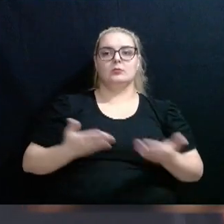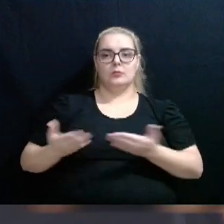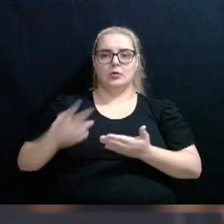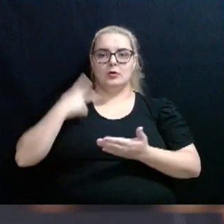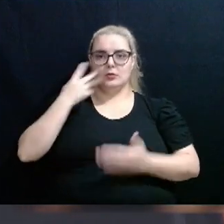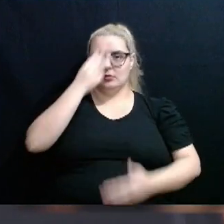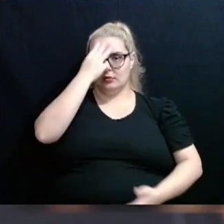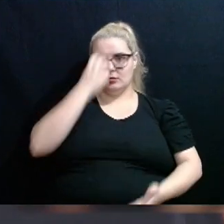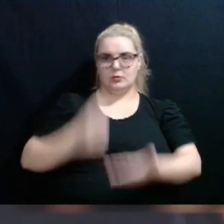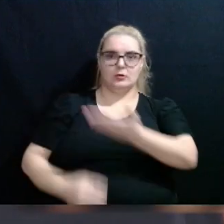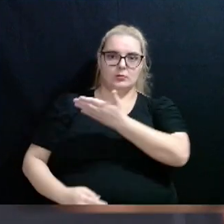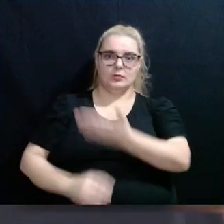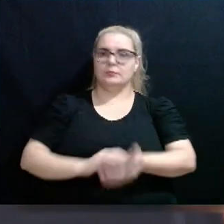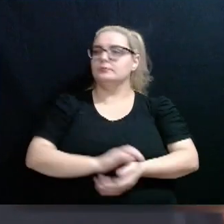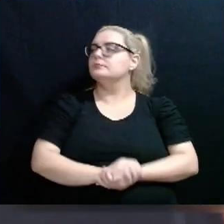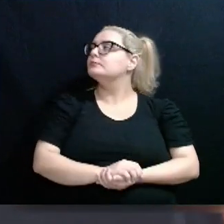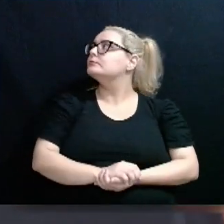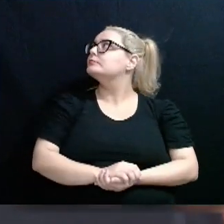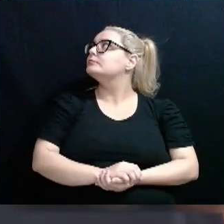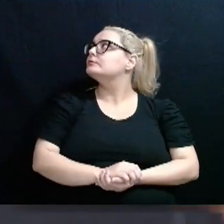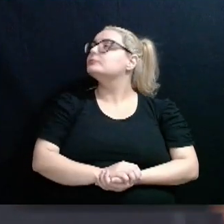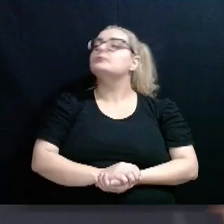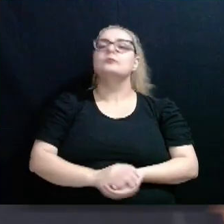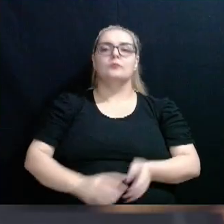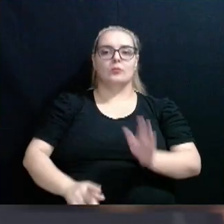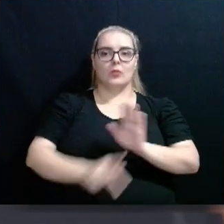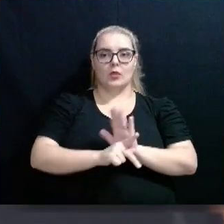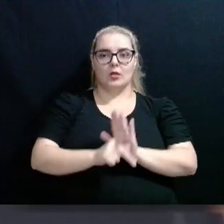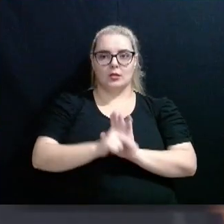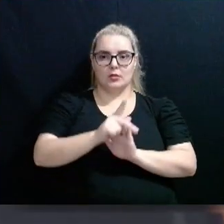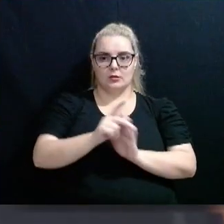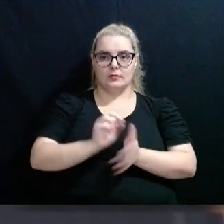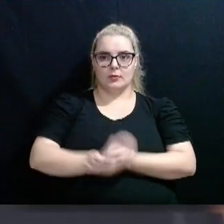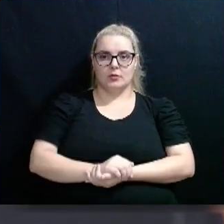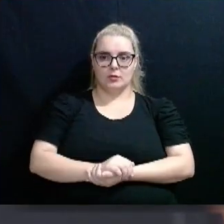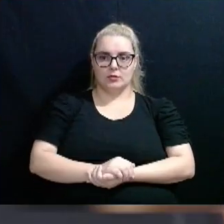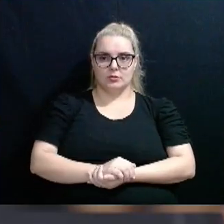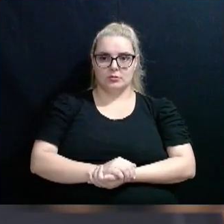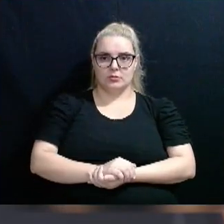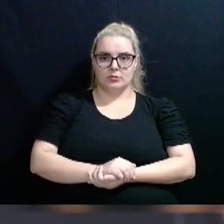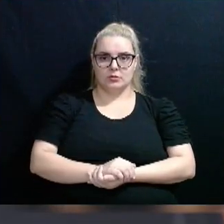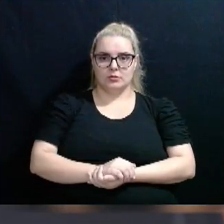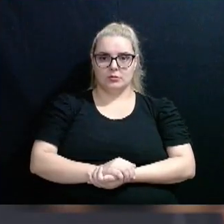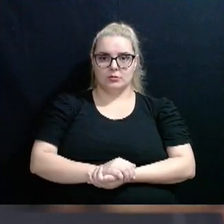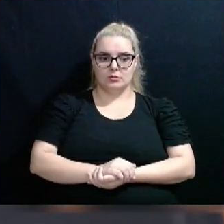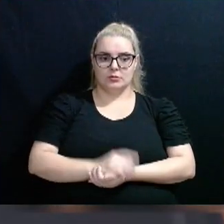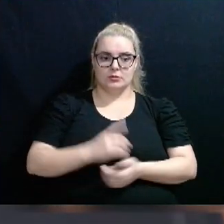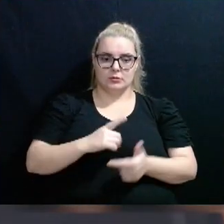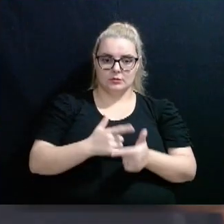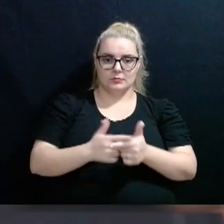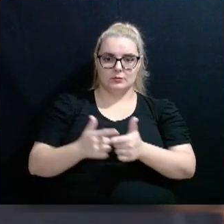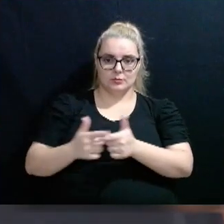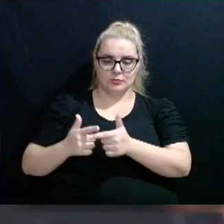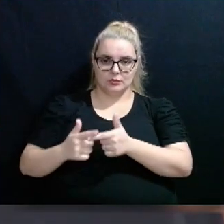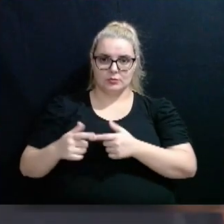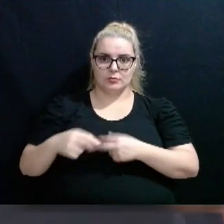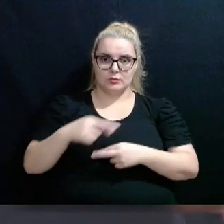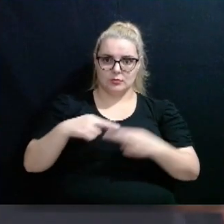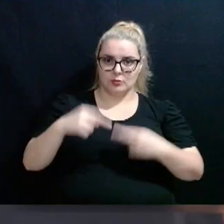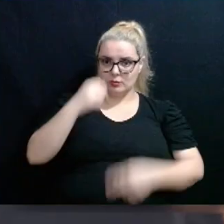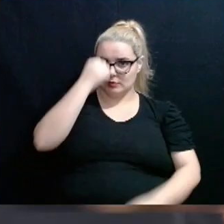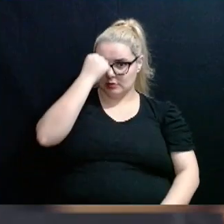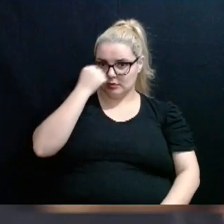Wagner Romão. Esse projeto, ele acho que tem problemas graves,